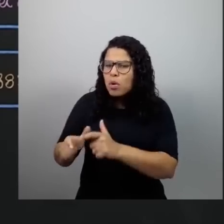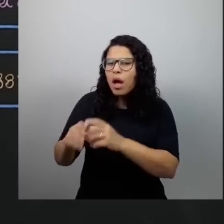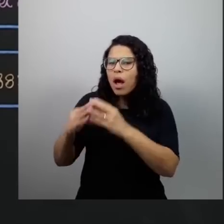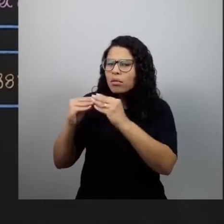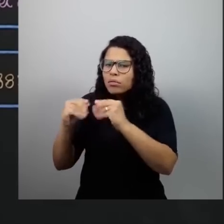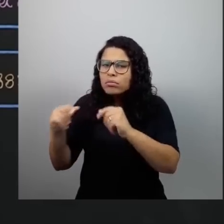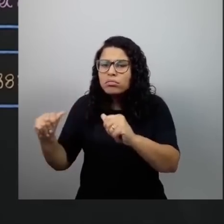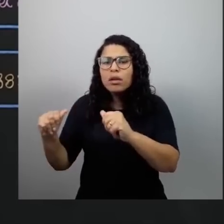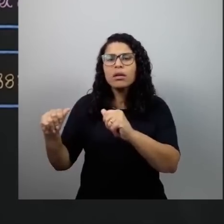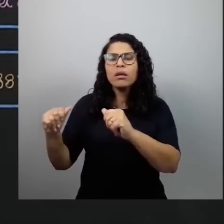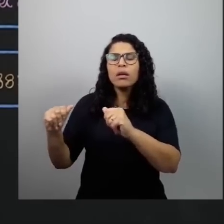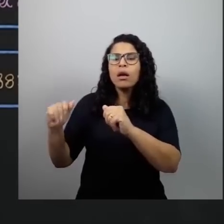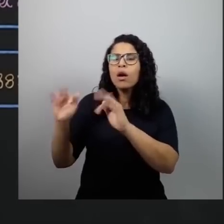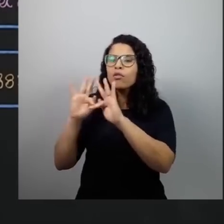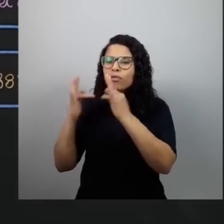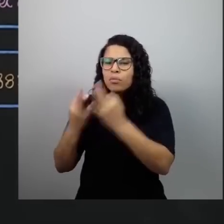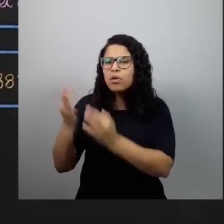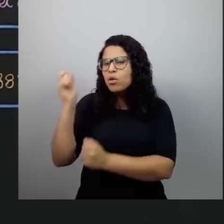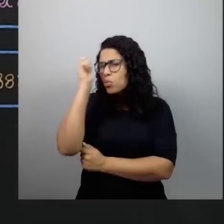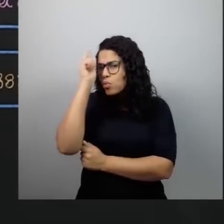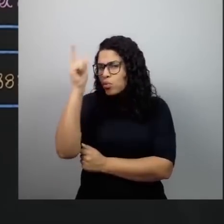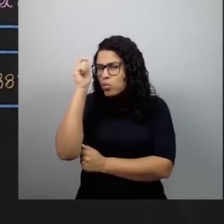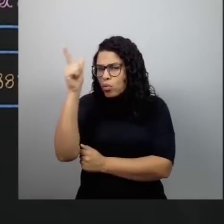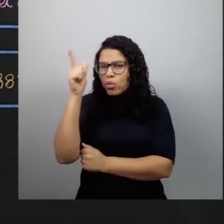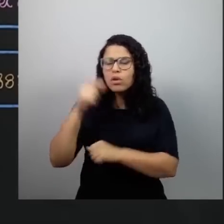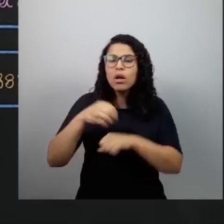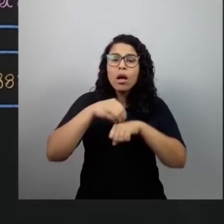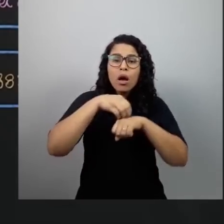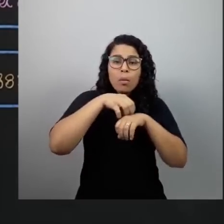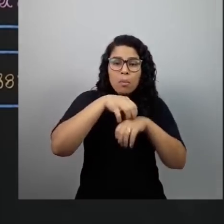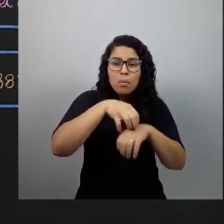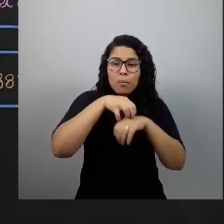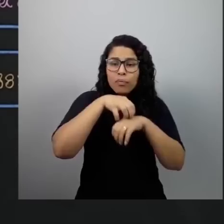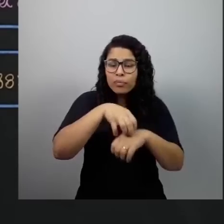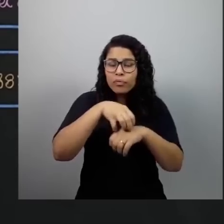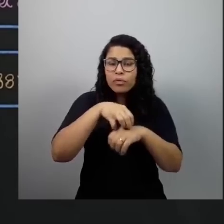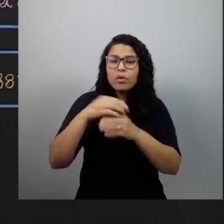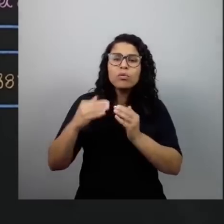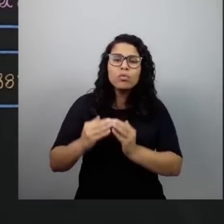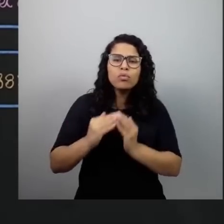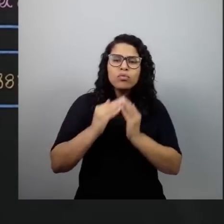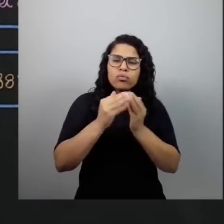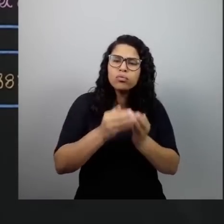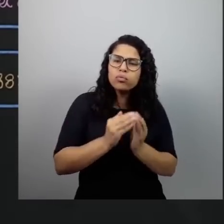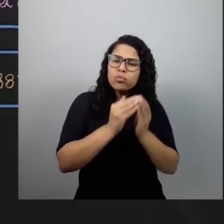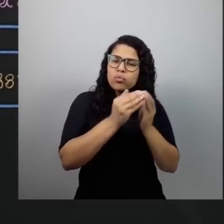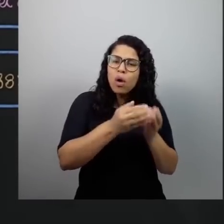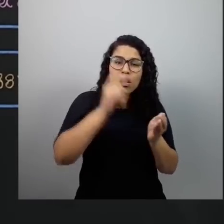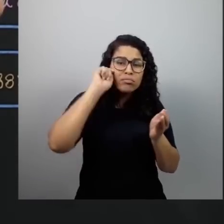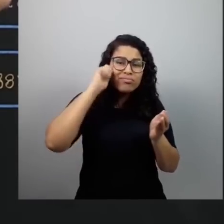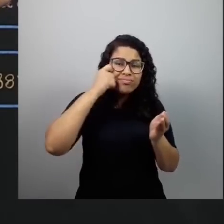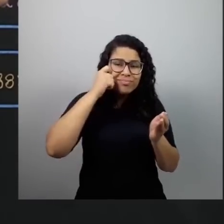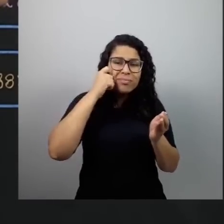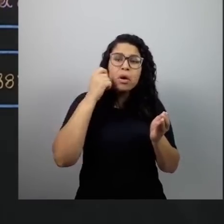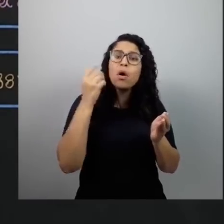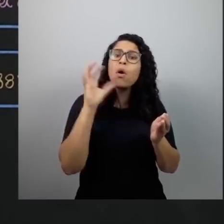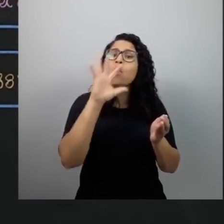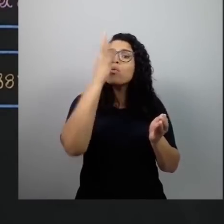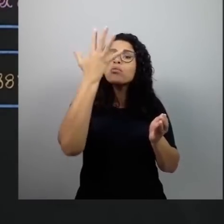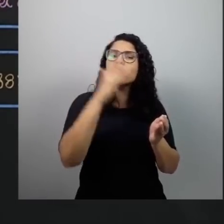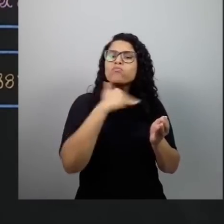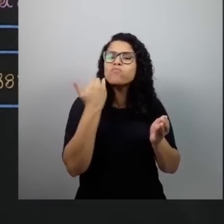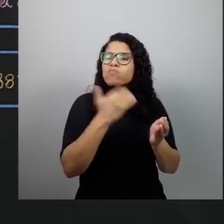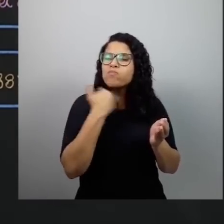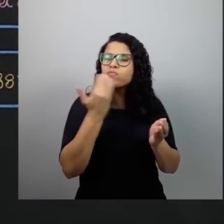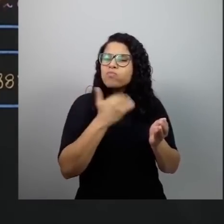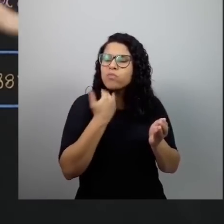ancestralidade, sua terra. Transporte é na forma dos navios negreiros, com muitas mortes, né? E a chegada